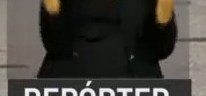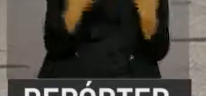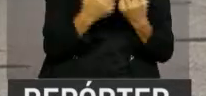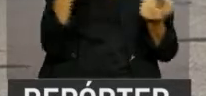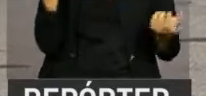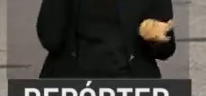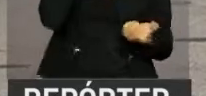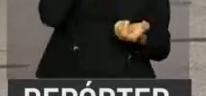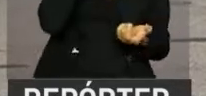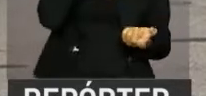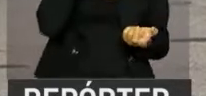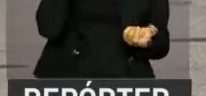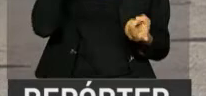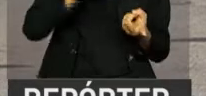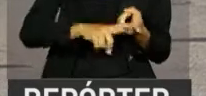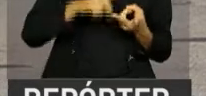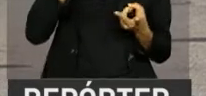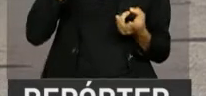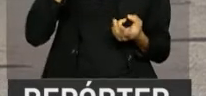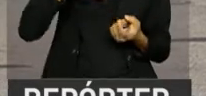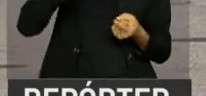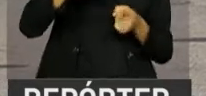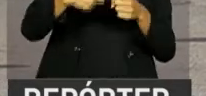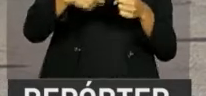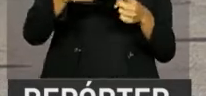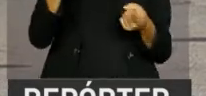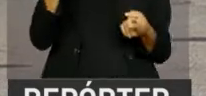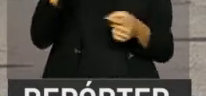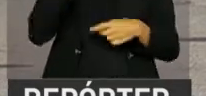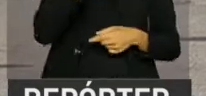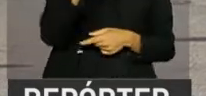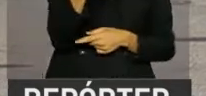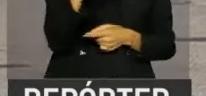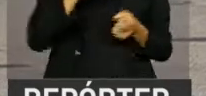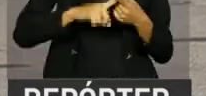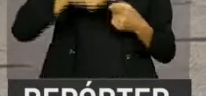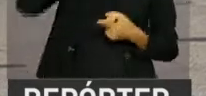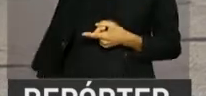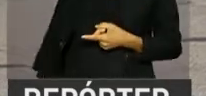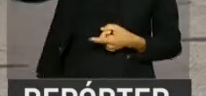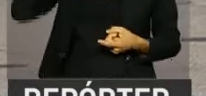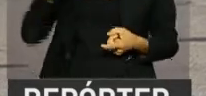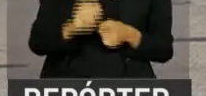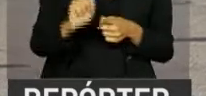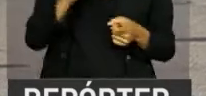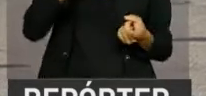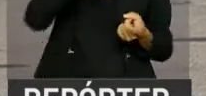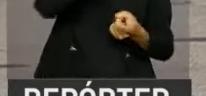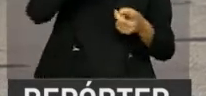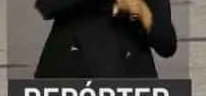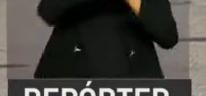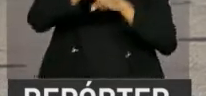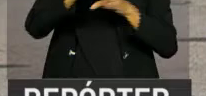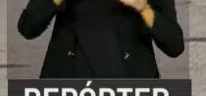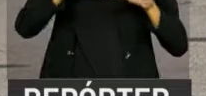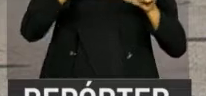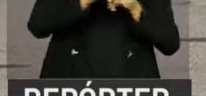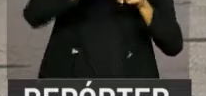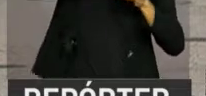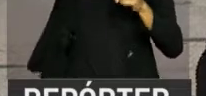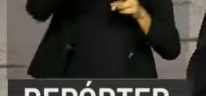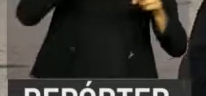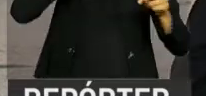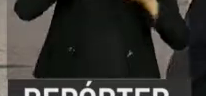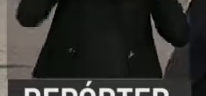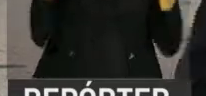dos estados do paraná de mato grosso e também de goiás e ainda na parte da manhã o presidente tem uma outra reunião com o ministro